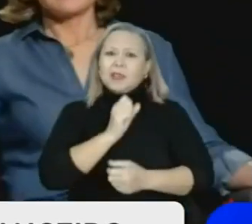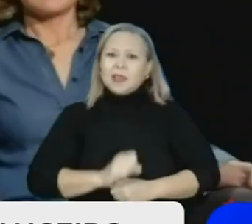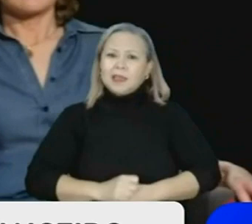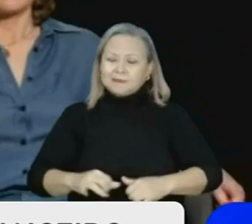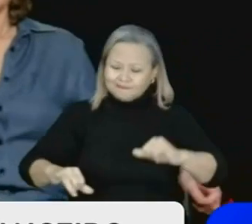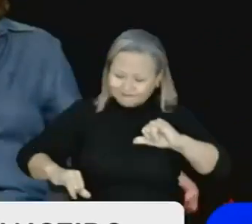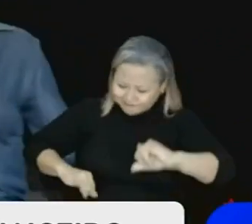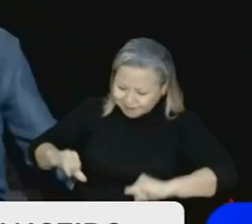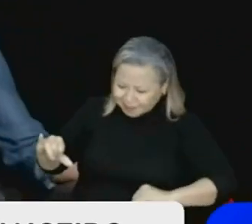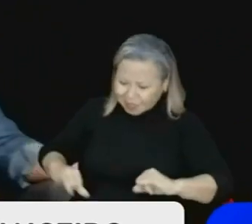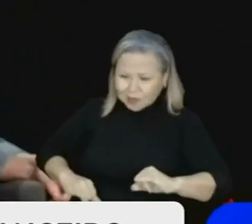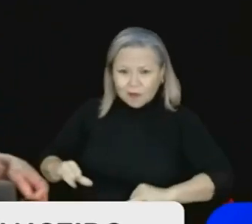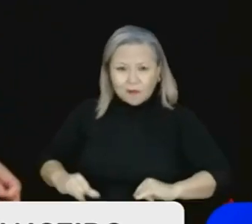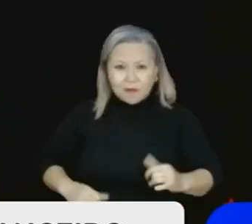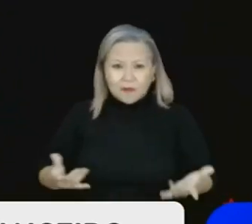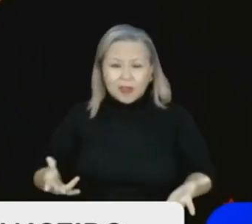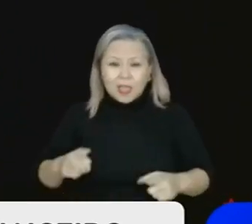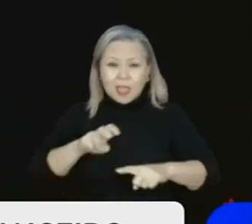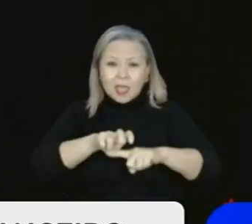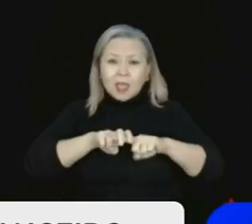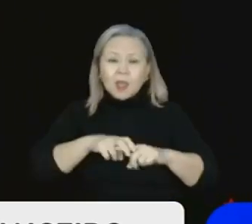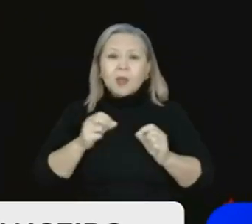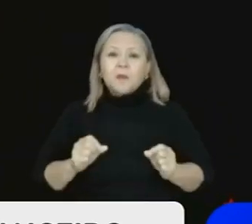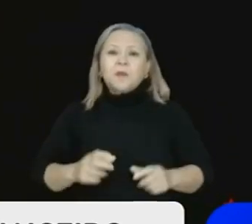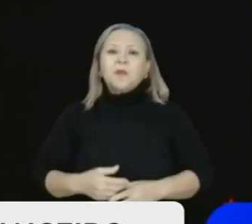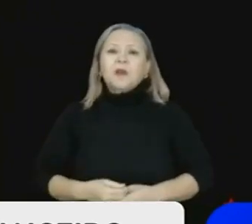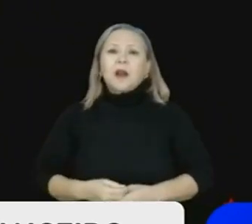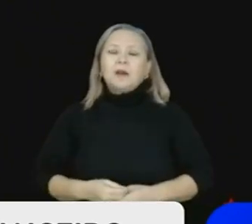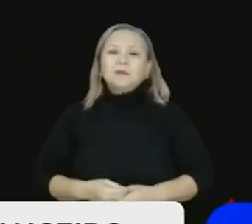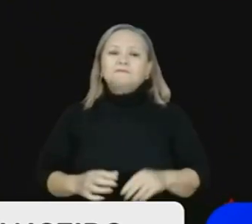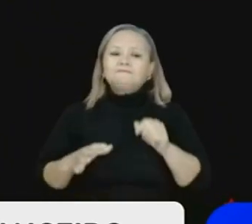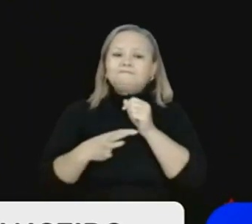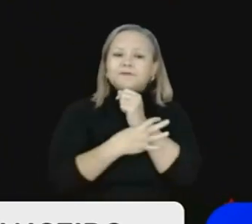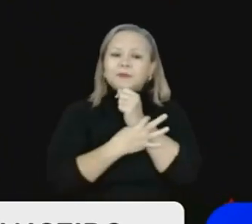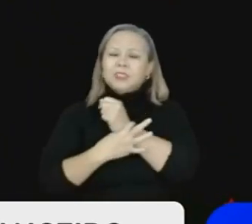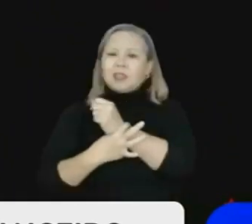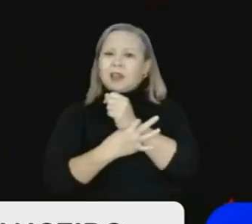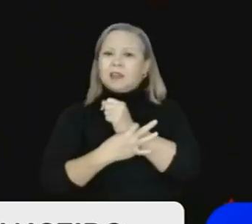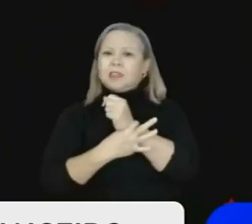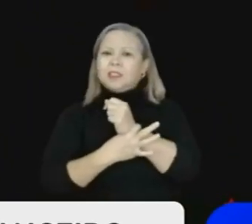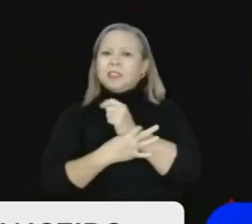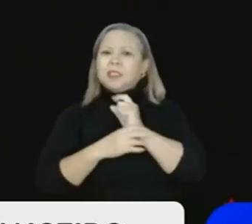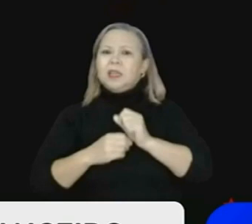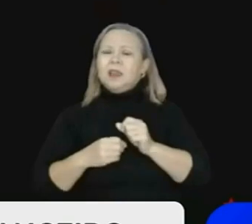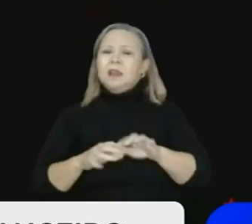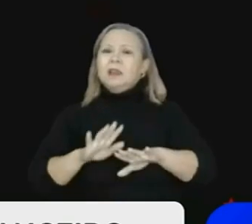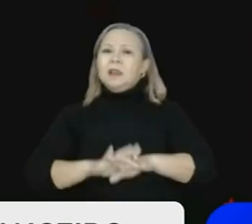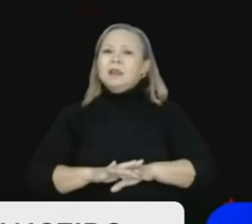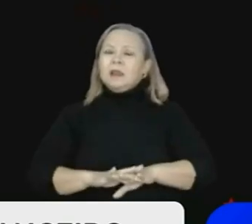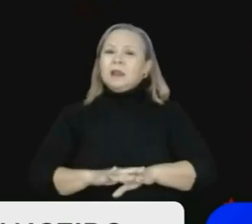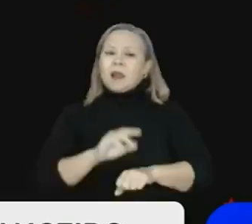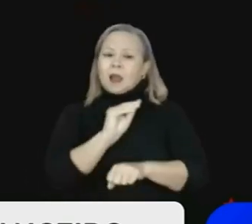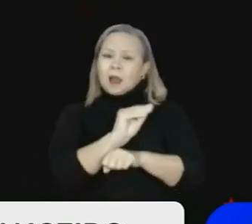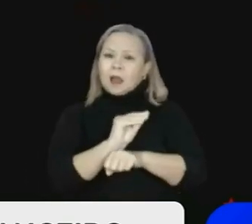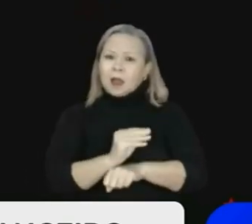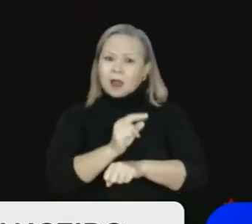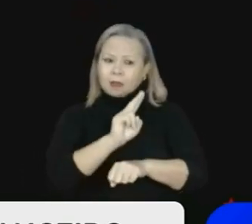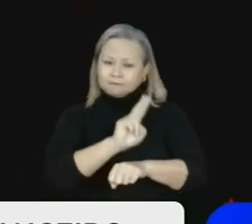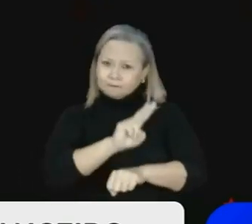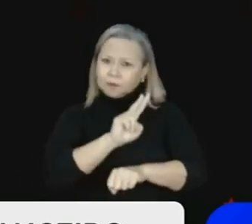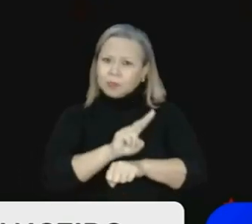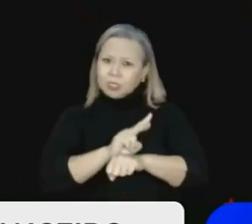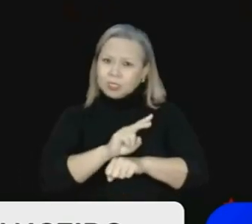que Geraldo Alckmin pudesse pegar algum Ministério então ele deixa Claro que ele não será Ministro Geraldo Alckmin ele diz é o